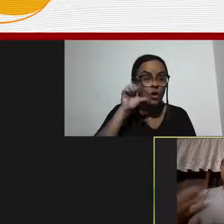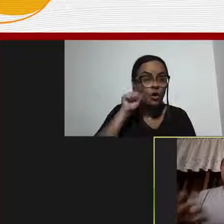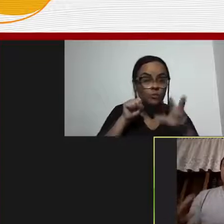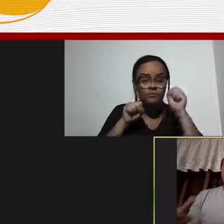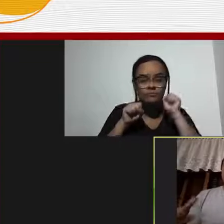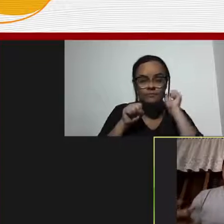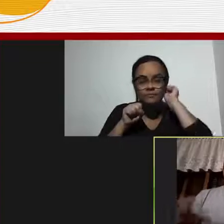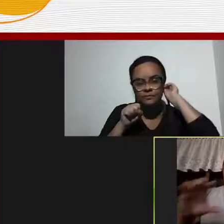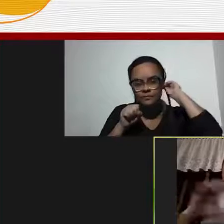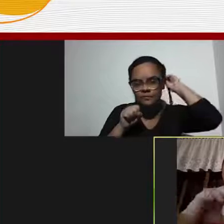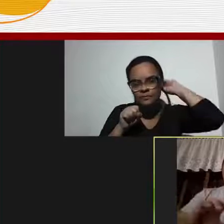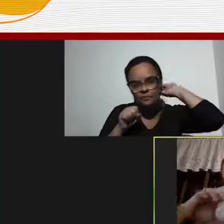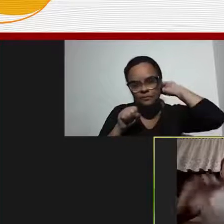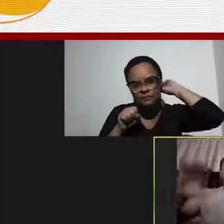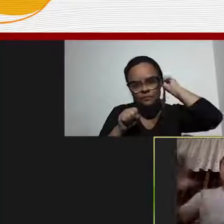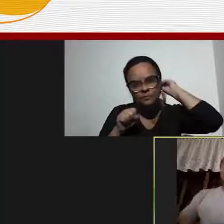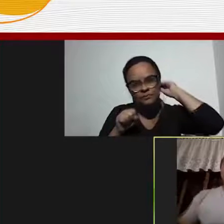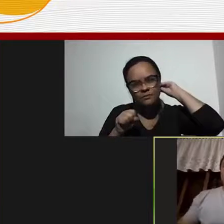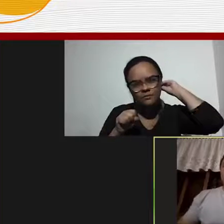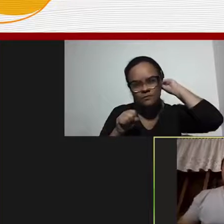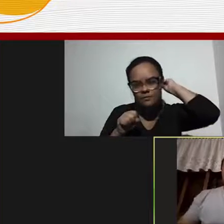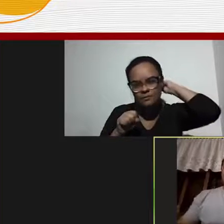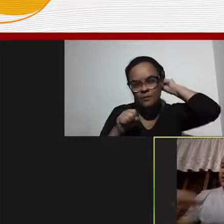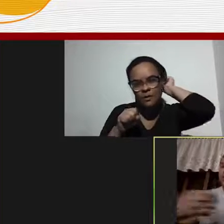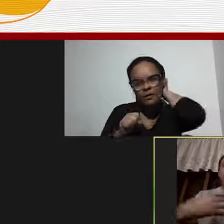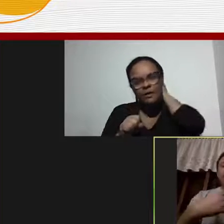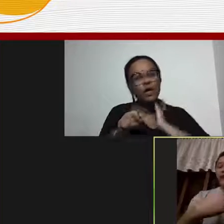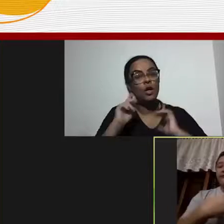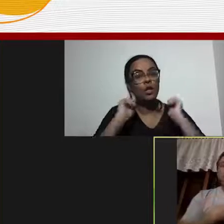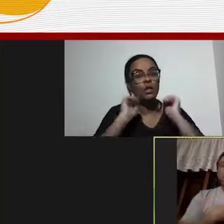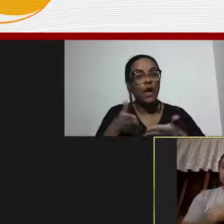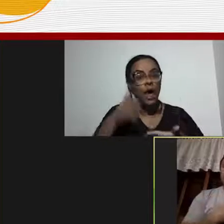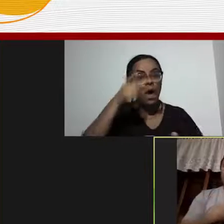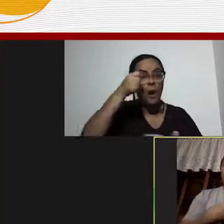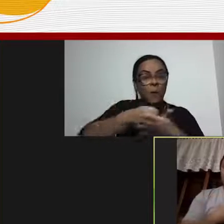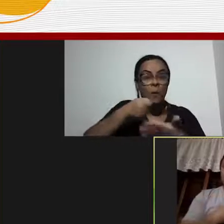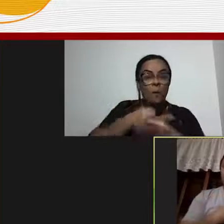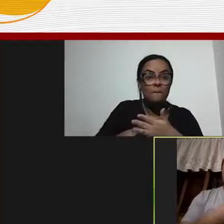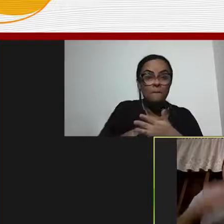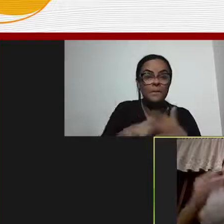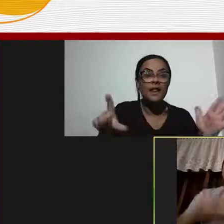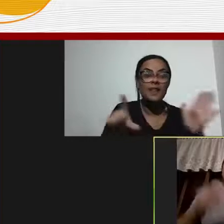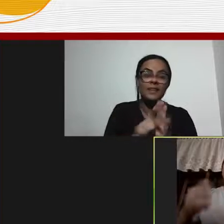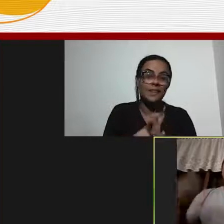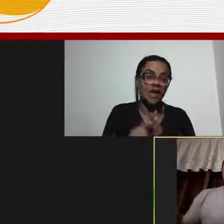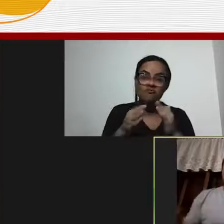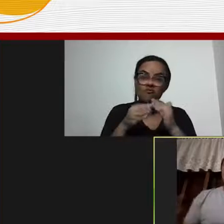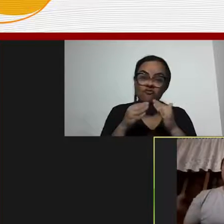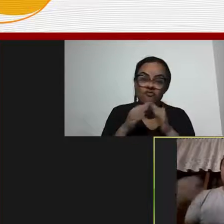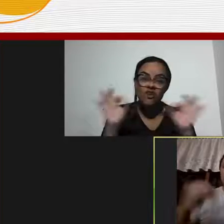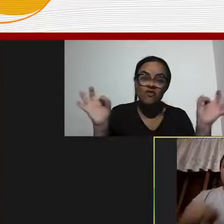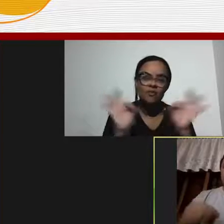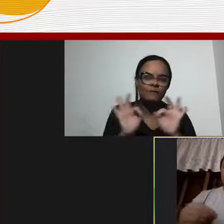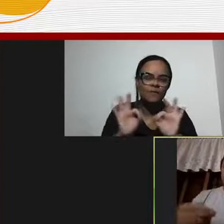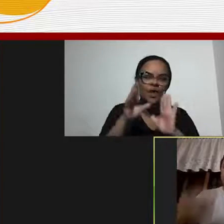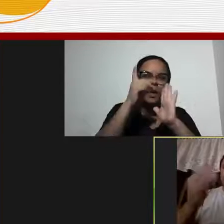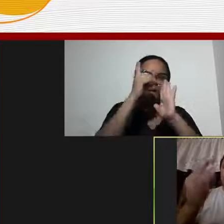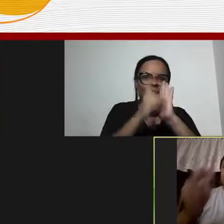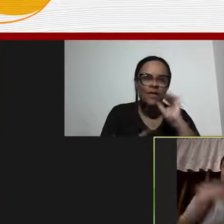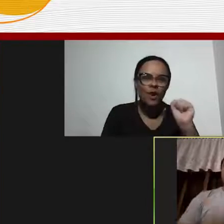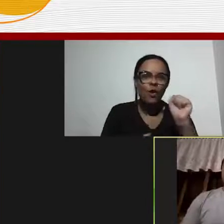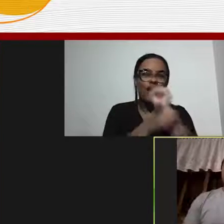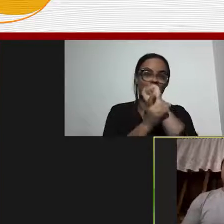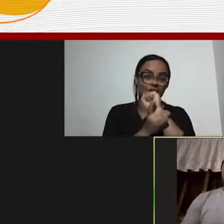o que eu gostaria é apenas que eles cumpram a lei, porque não é favor nenhum para nós, e sim um direito que nós